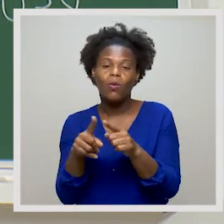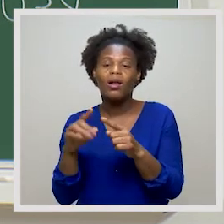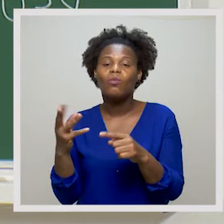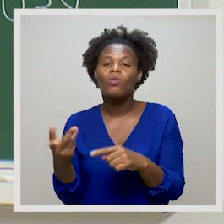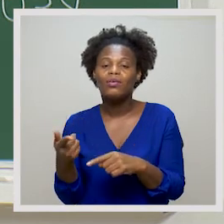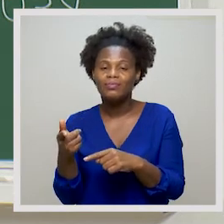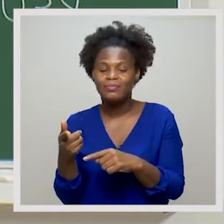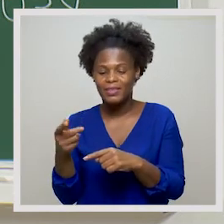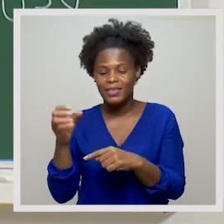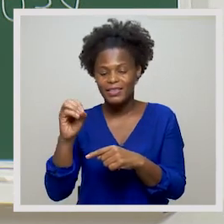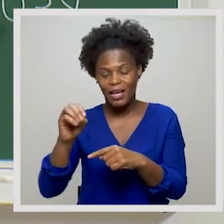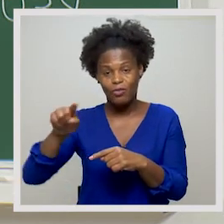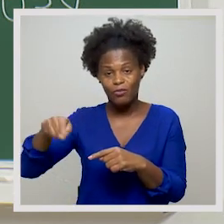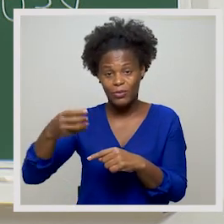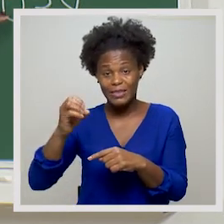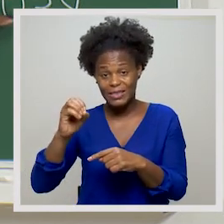26 igual